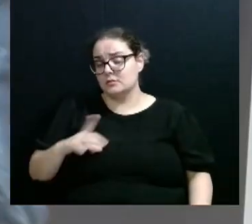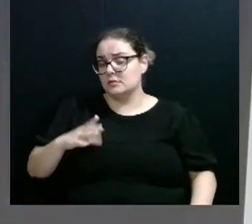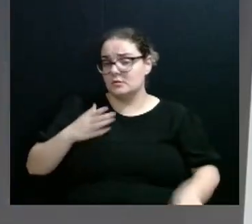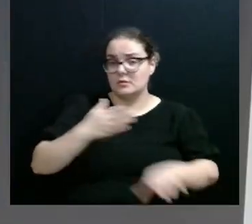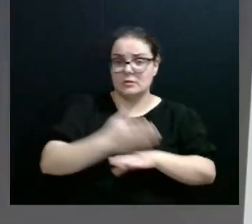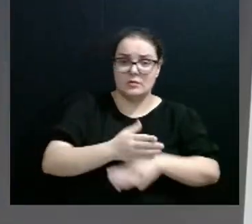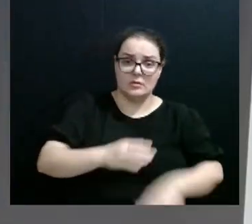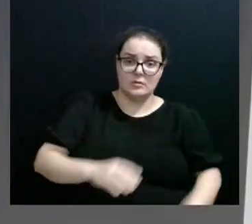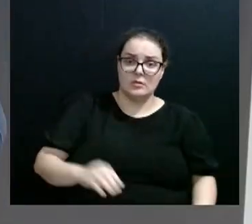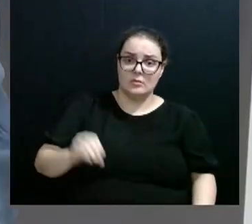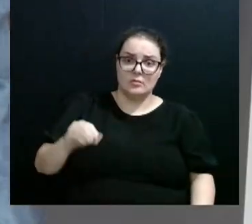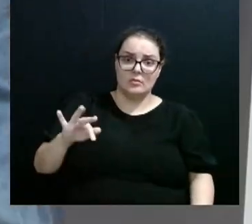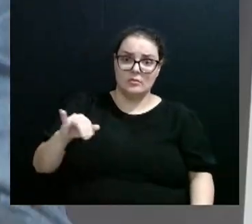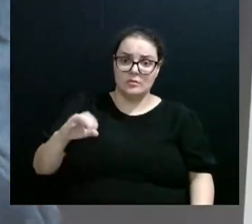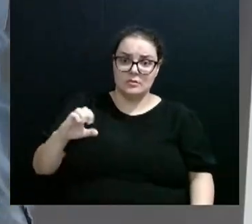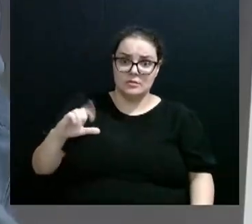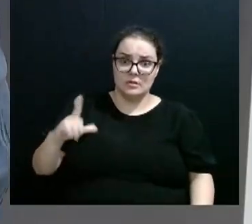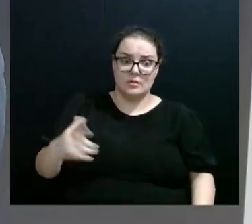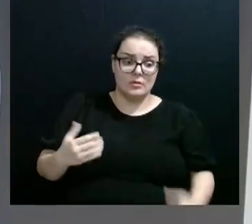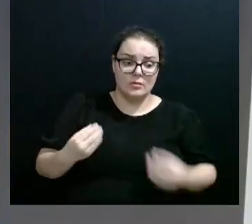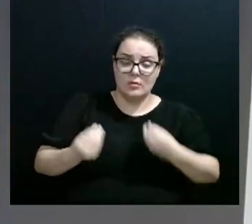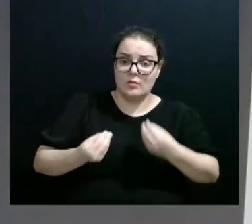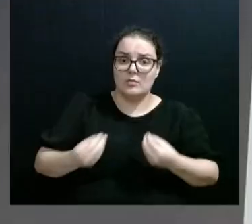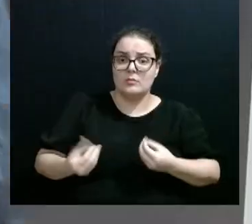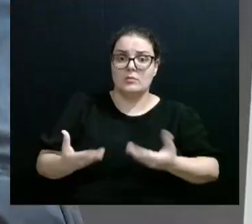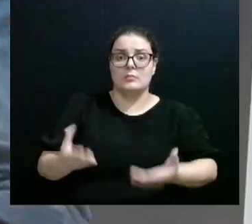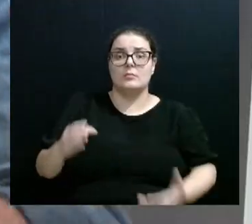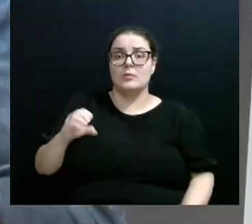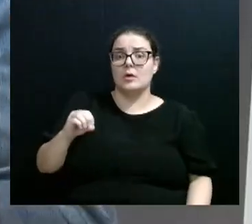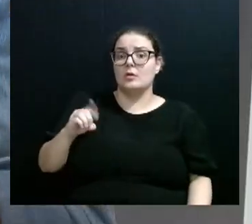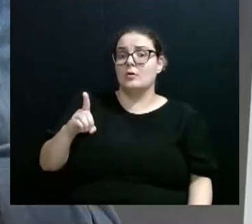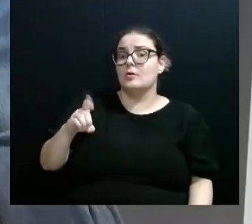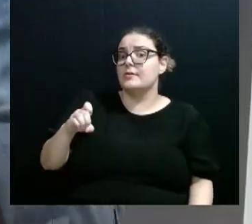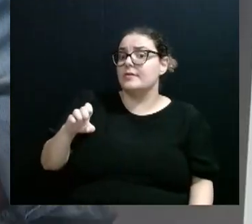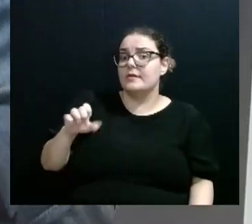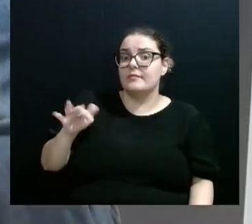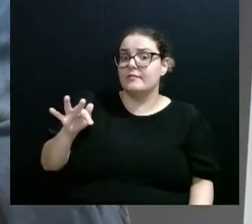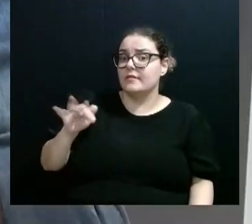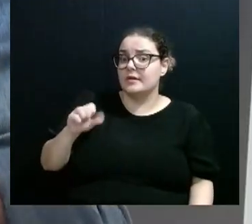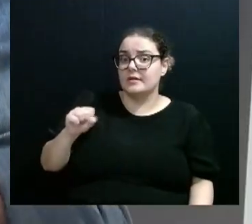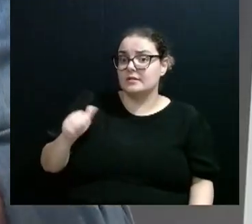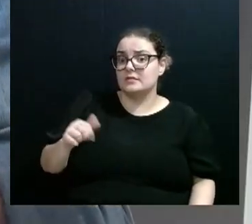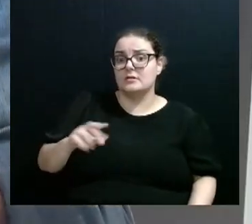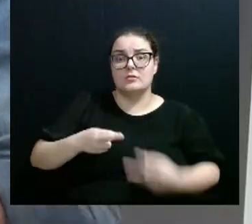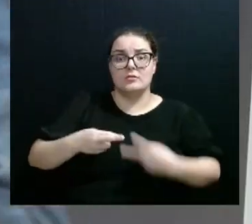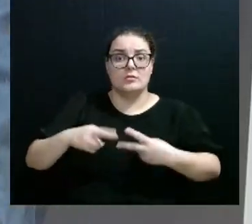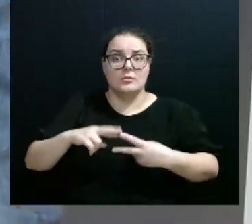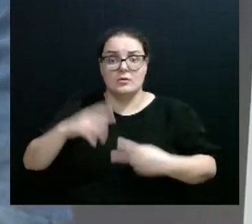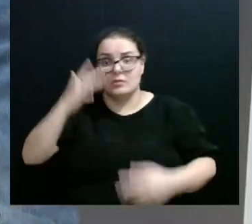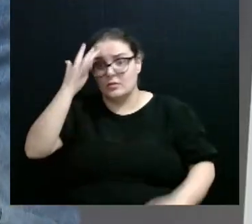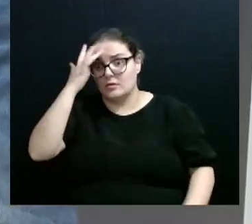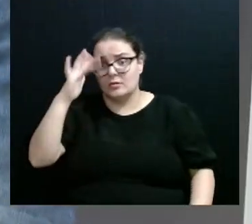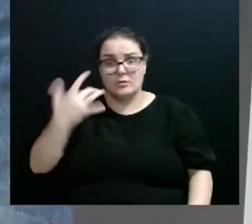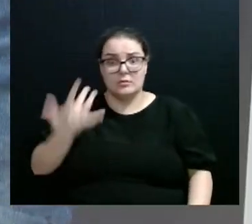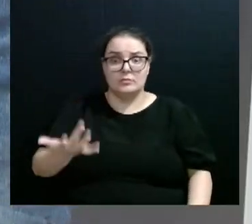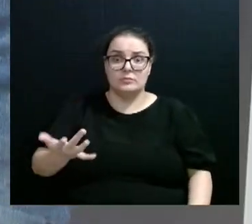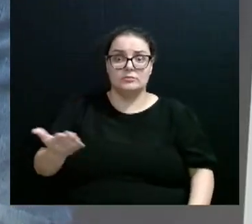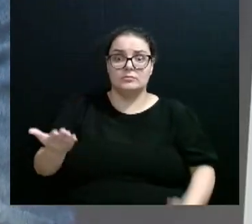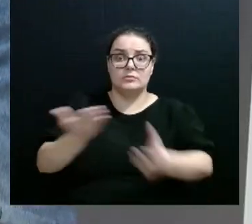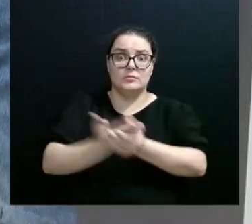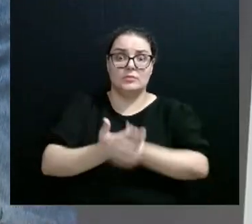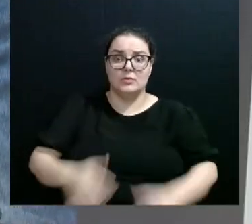eu vou apresentar uma codefesa, um recurso, se eu nem tomei notícia? Hoje nós temos